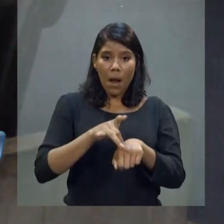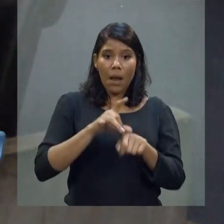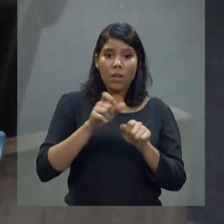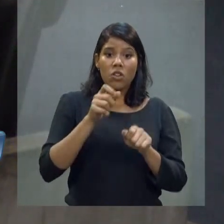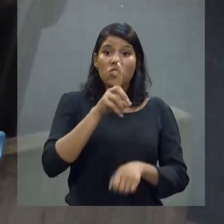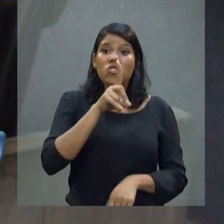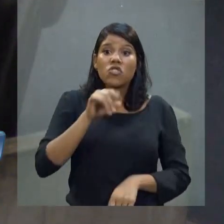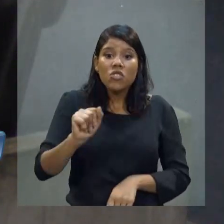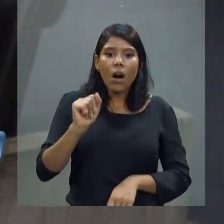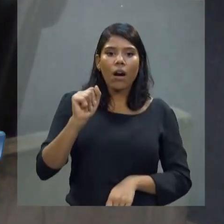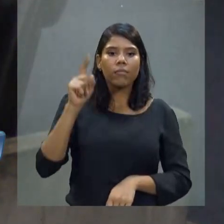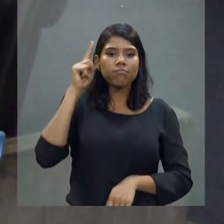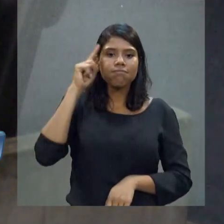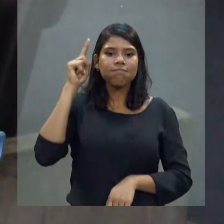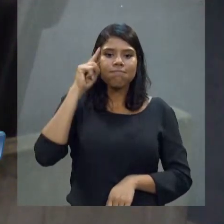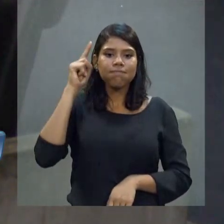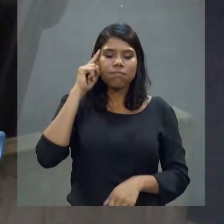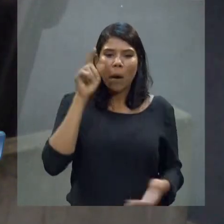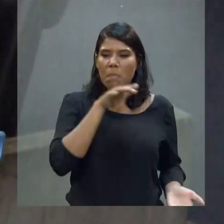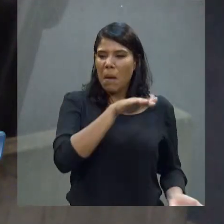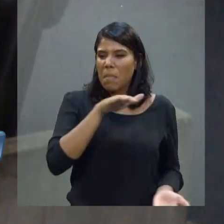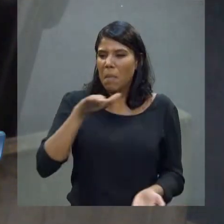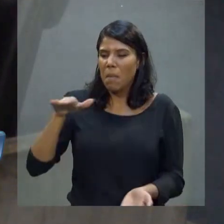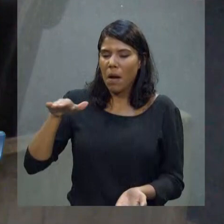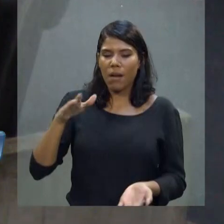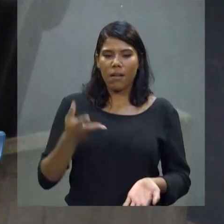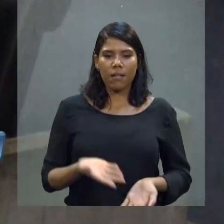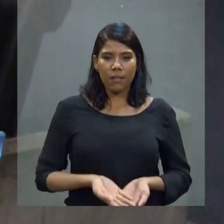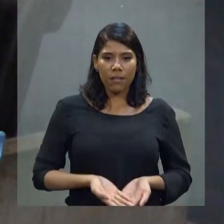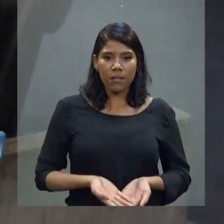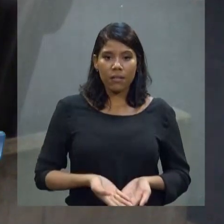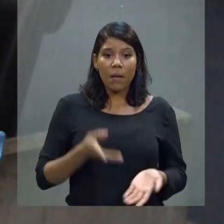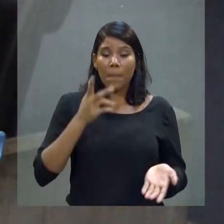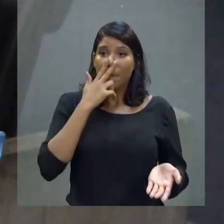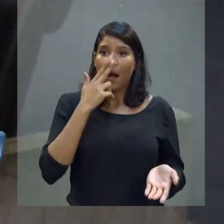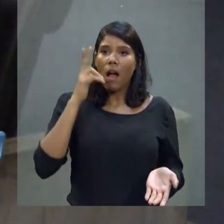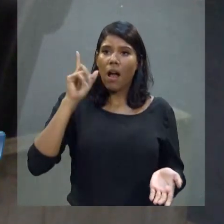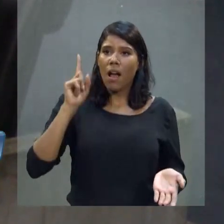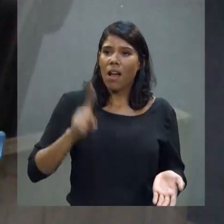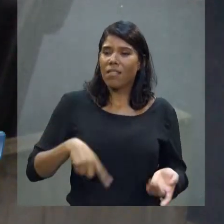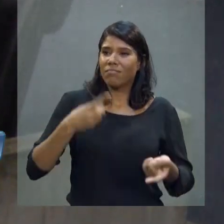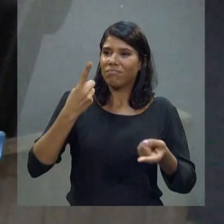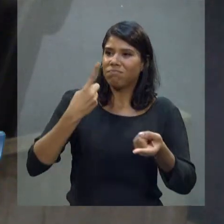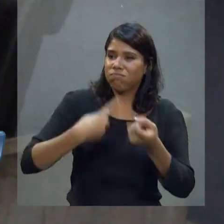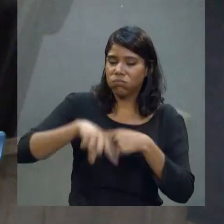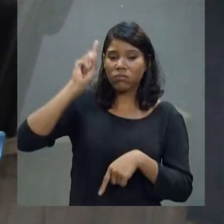dia. Então, tudo isso que está acontecendo é uma revolução para tentar